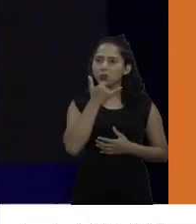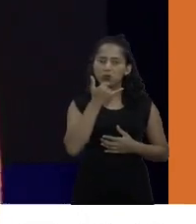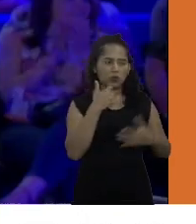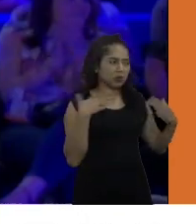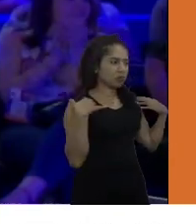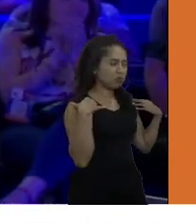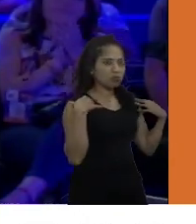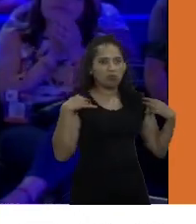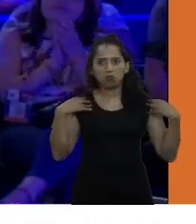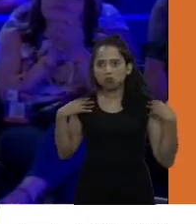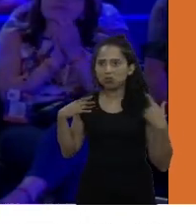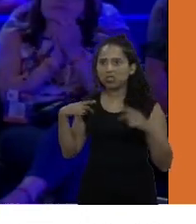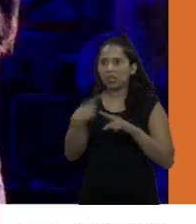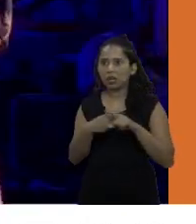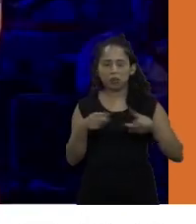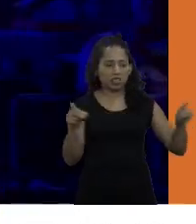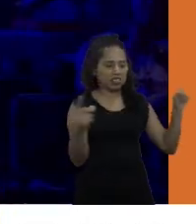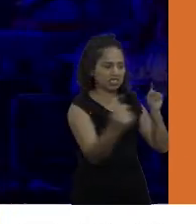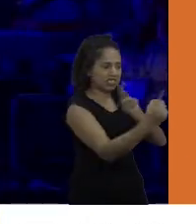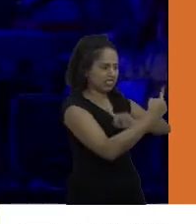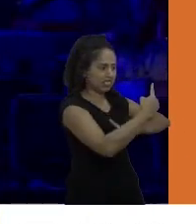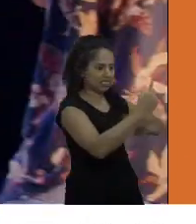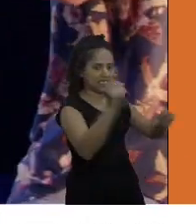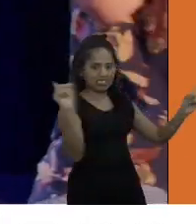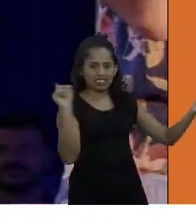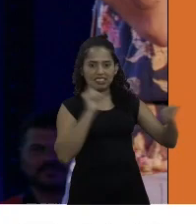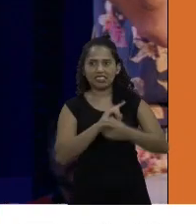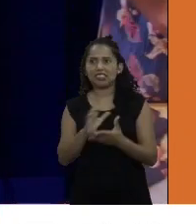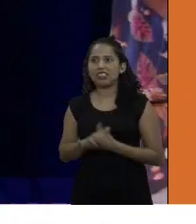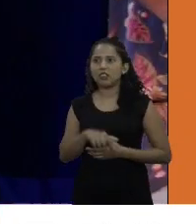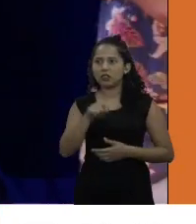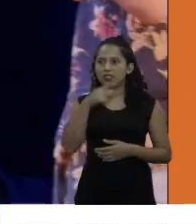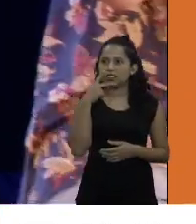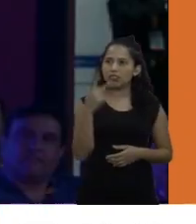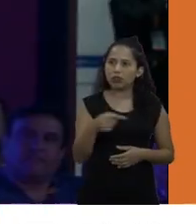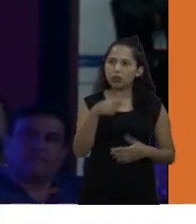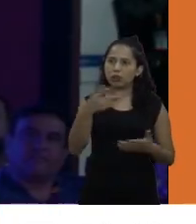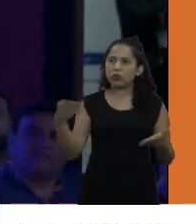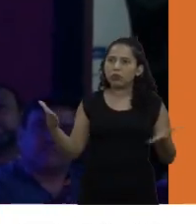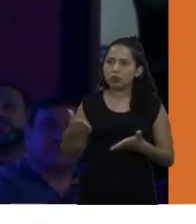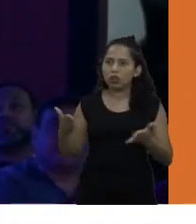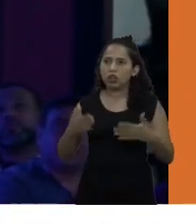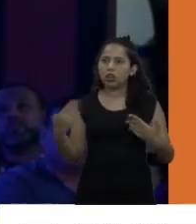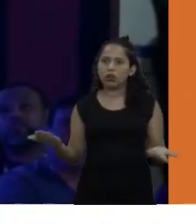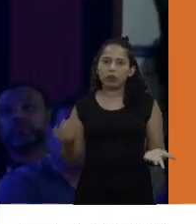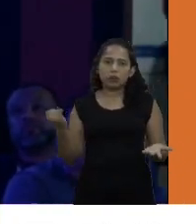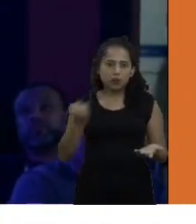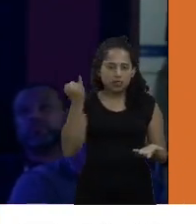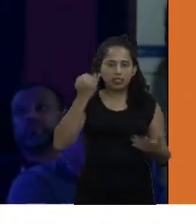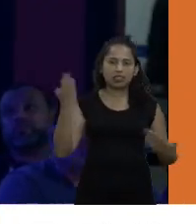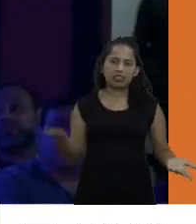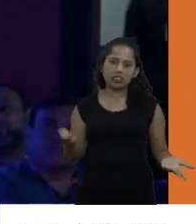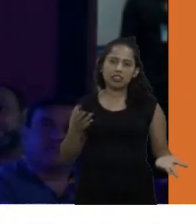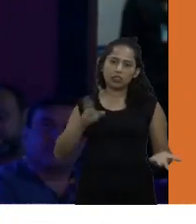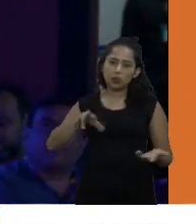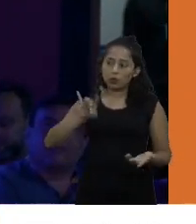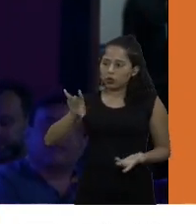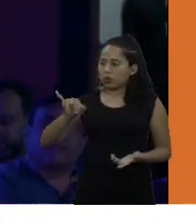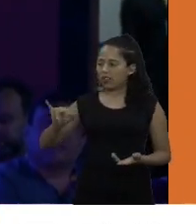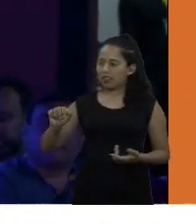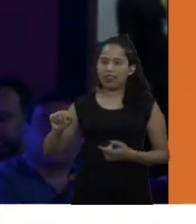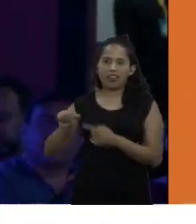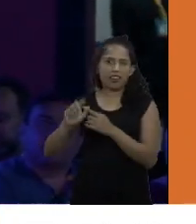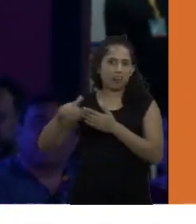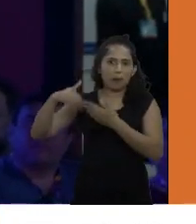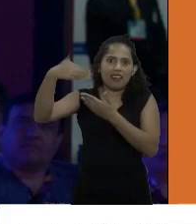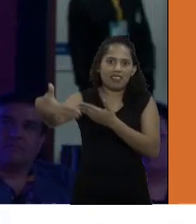assim, mas muito. Pois é, a tudo arena. Que você falou é tão atual, tão importante, é tão para além da IA, né? É sobre. Uhum.